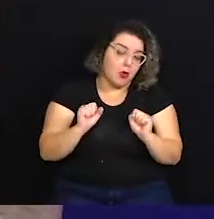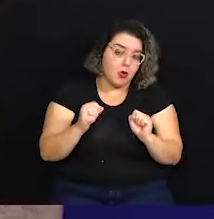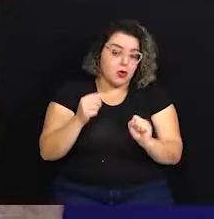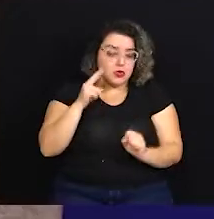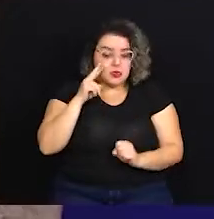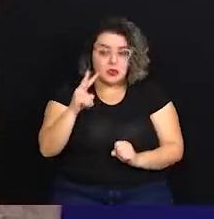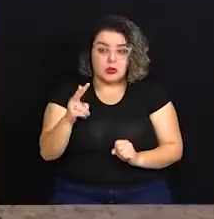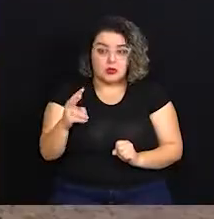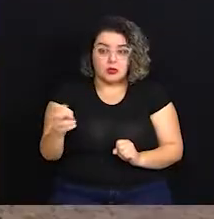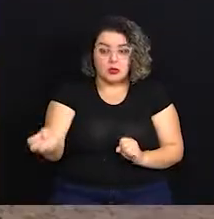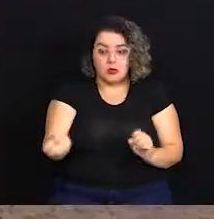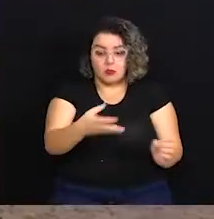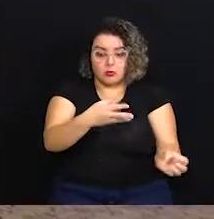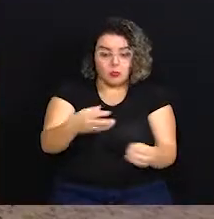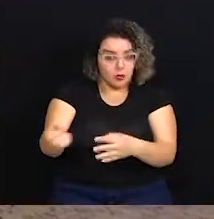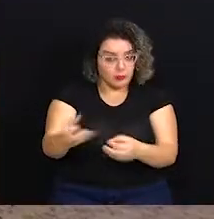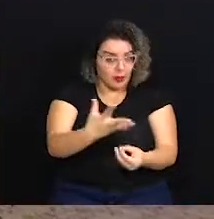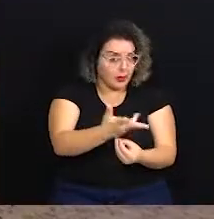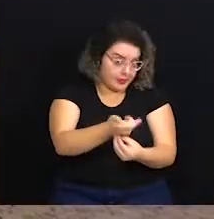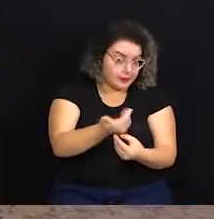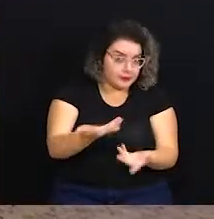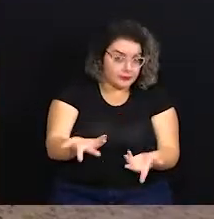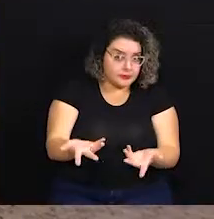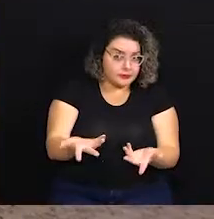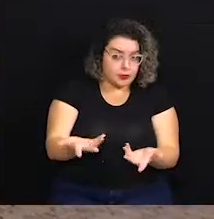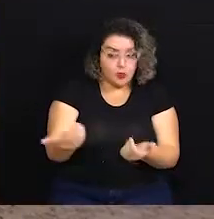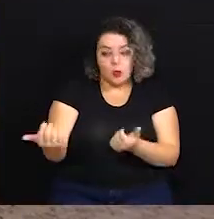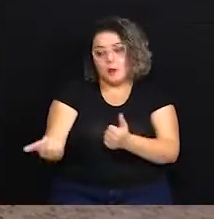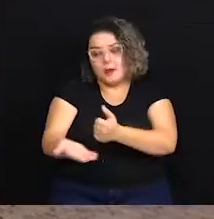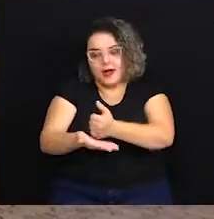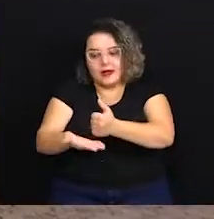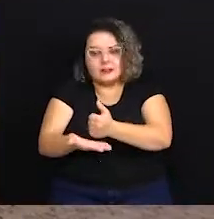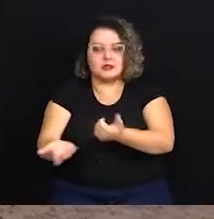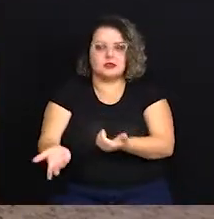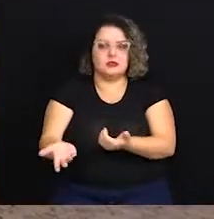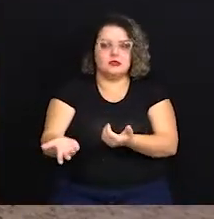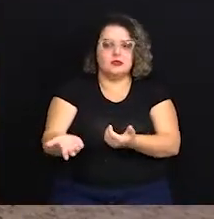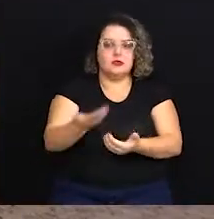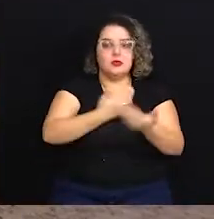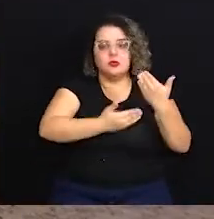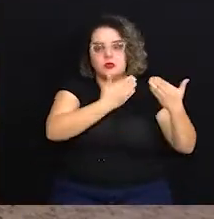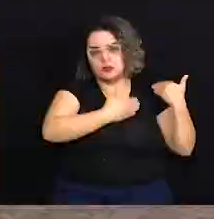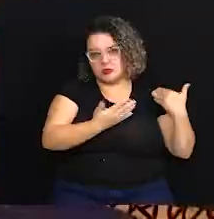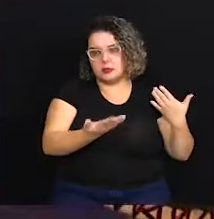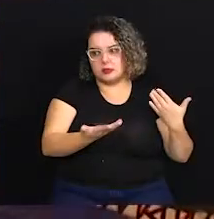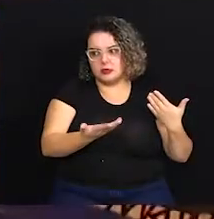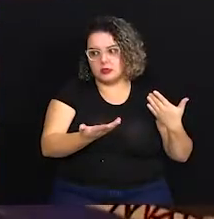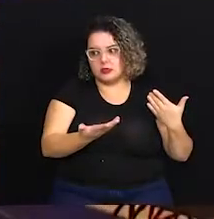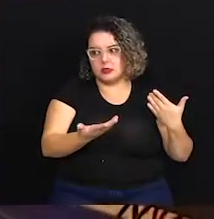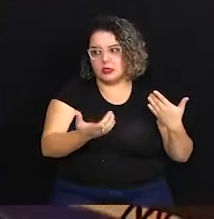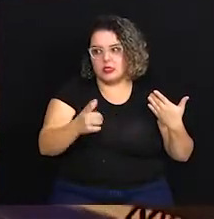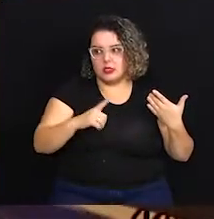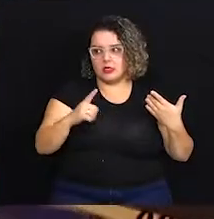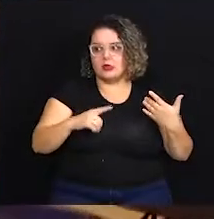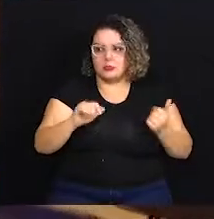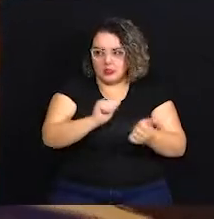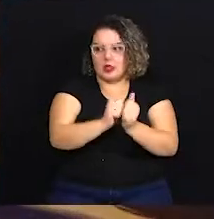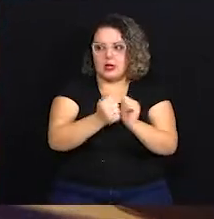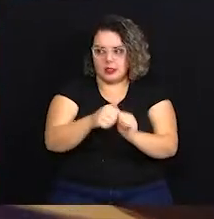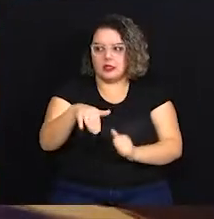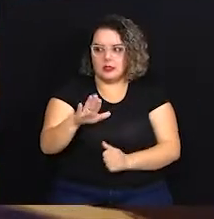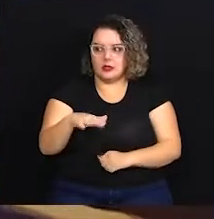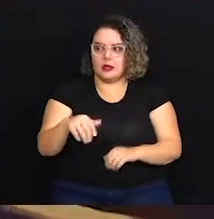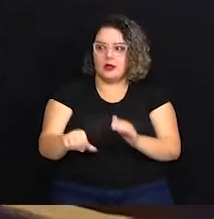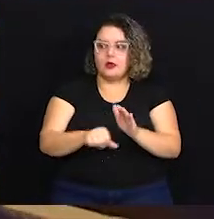arte moderna, é uma releitura, então ele tem mais espaços, mais opções de espaços. Mas, então, o